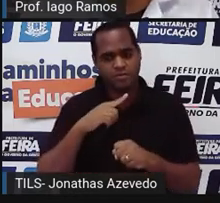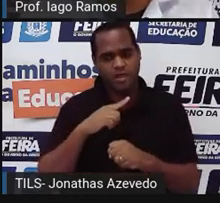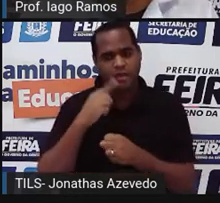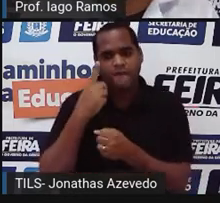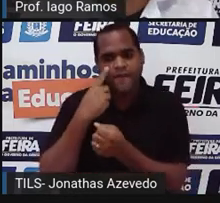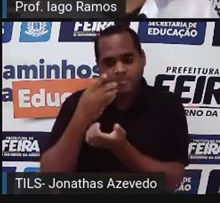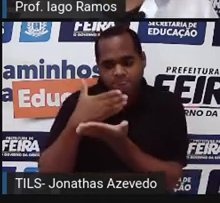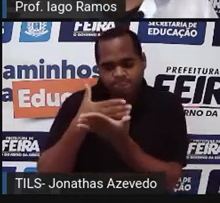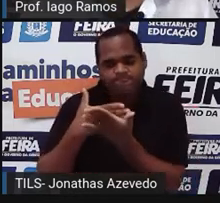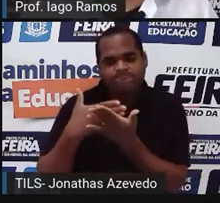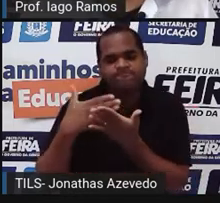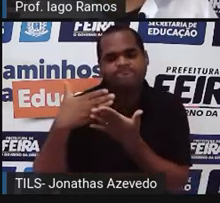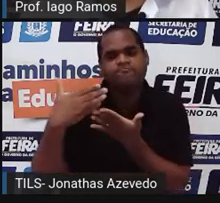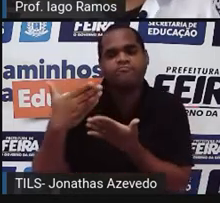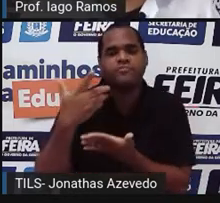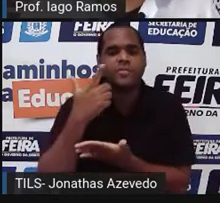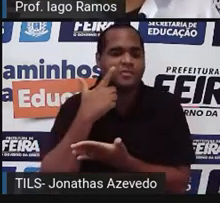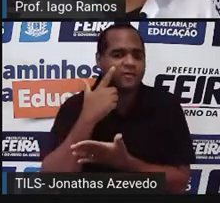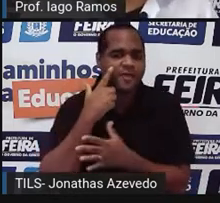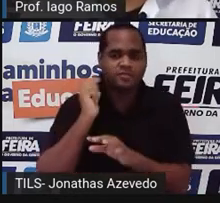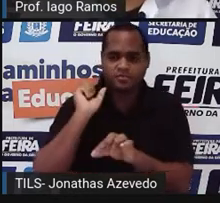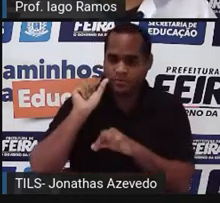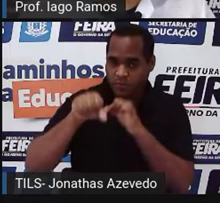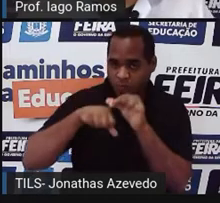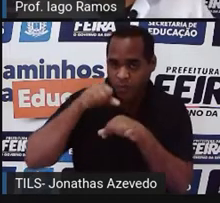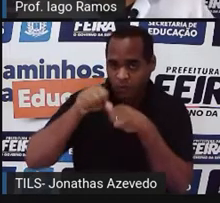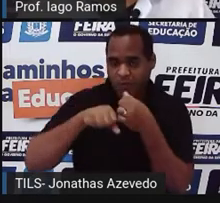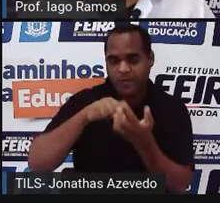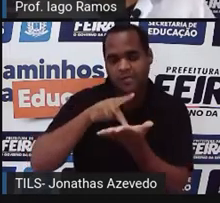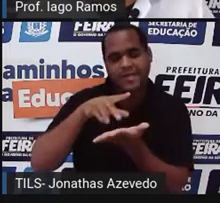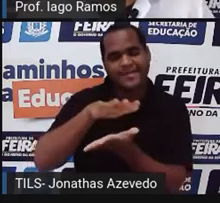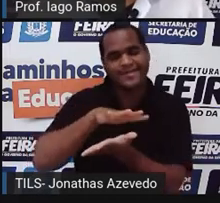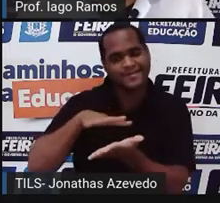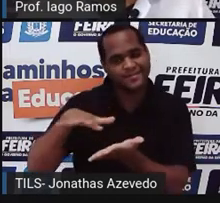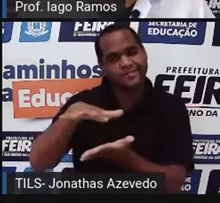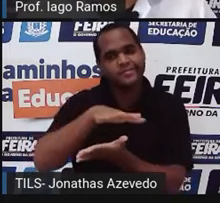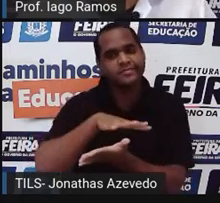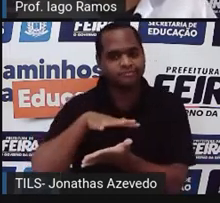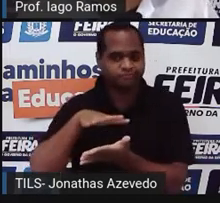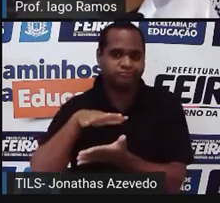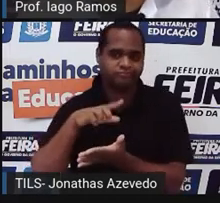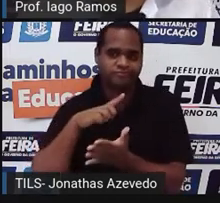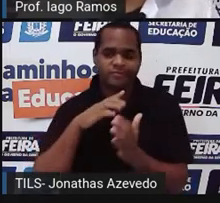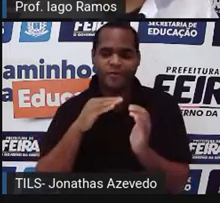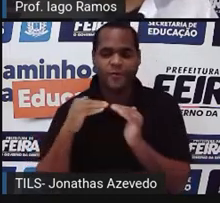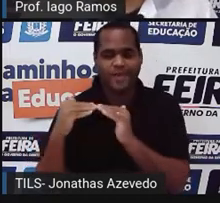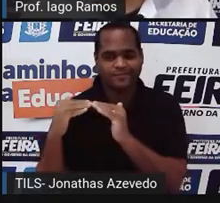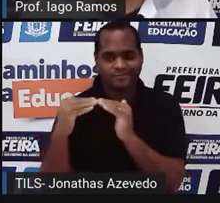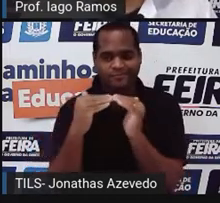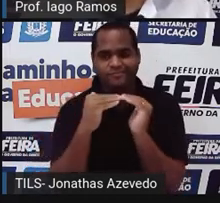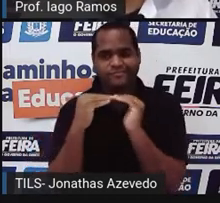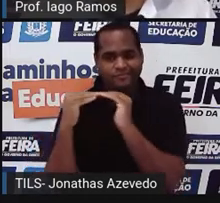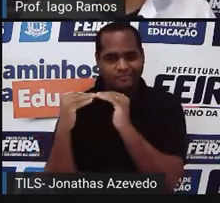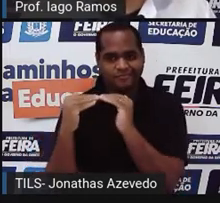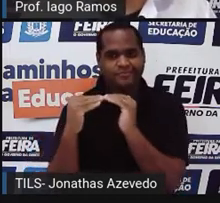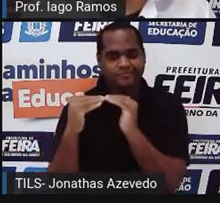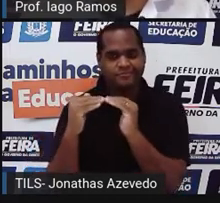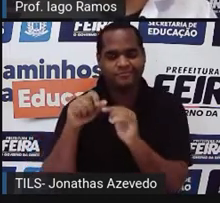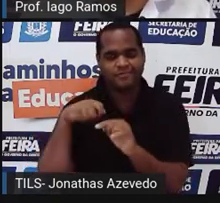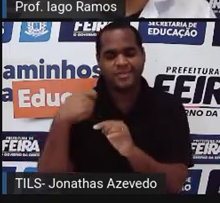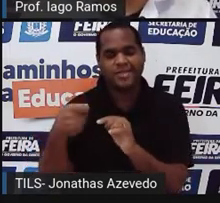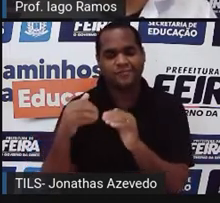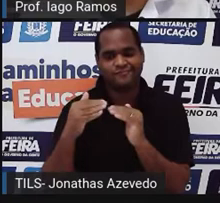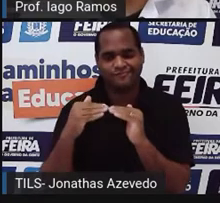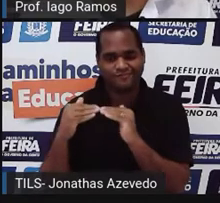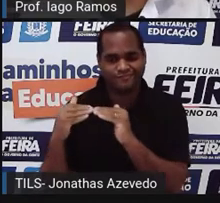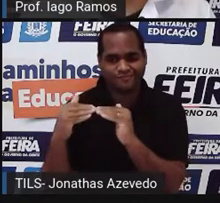Começamos a ver as transformações geométricas, tá bom? E essas transformações